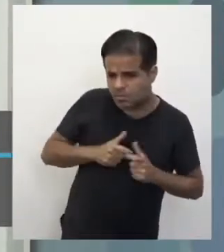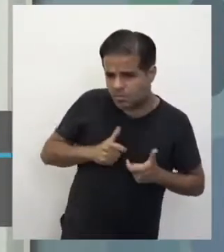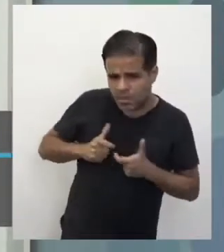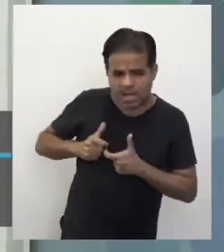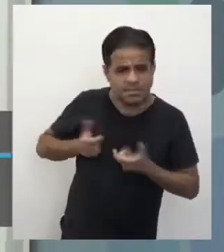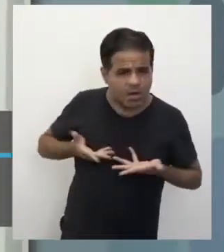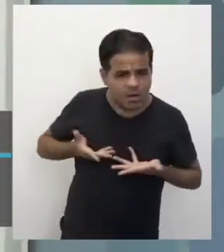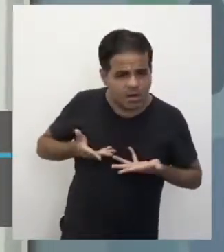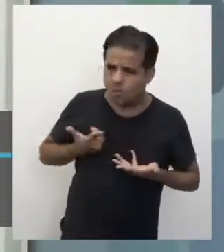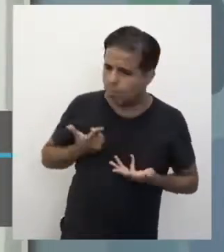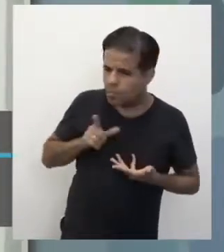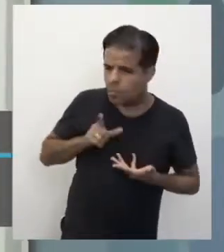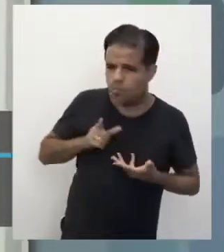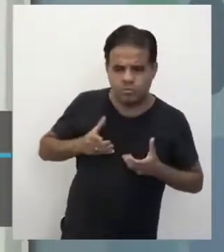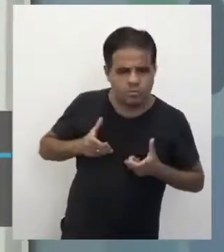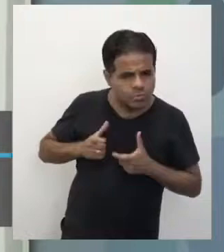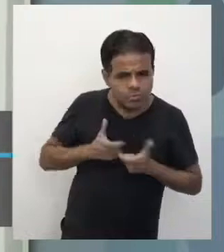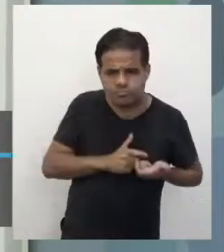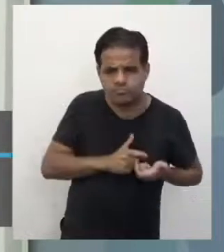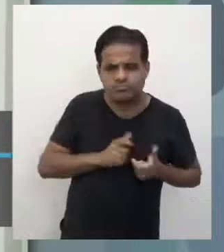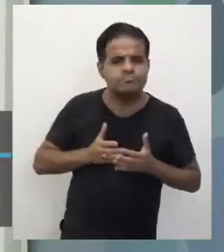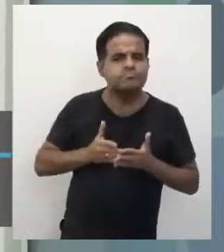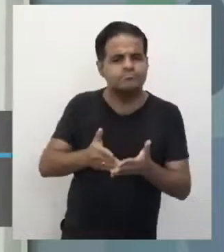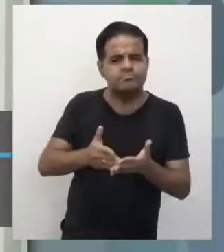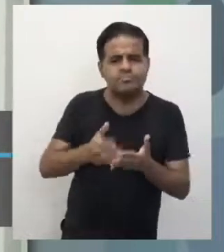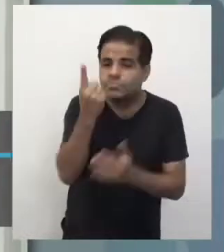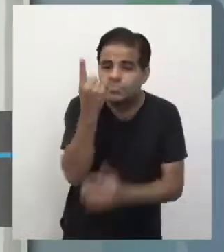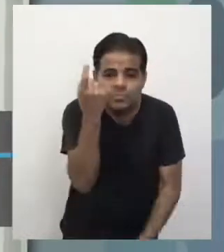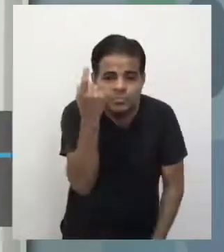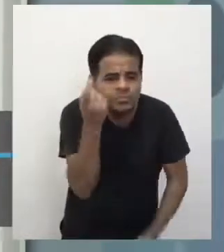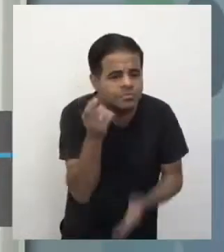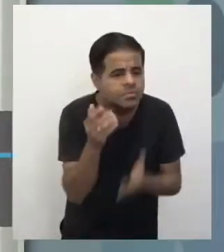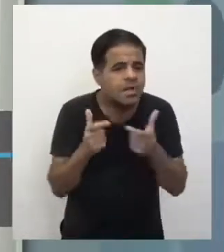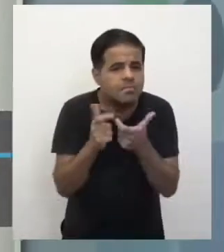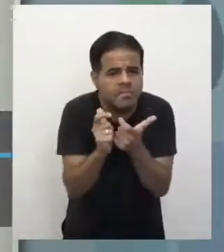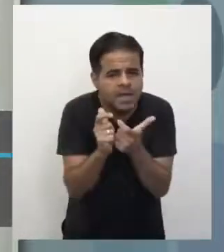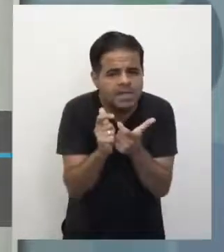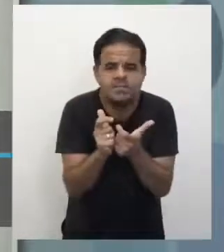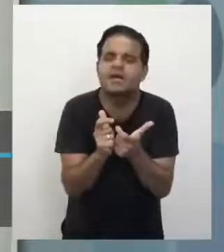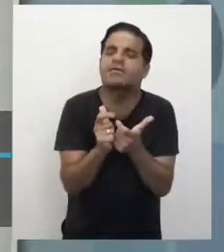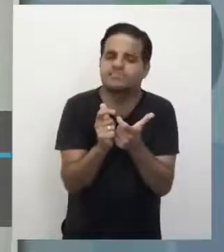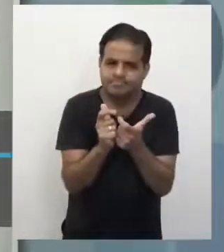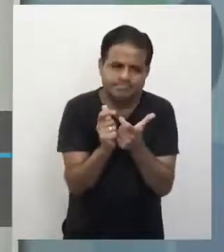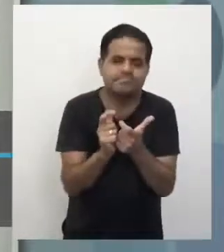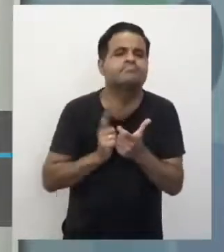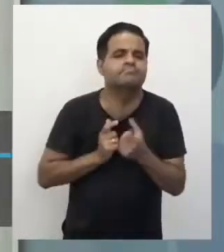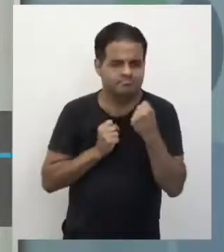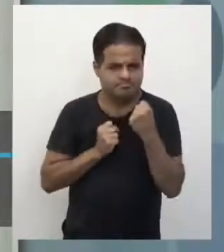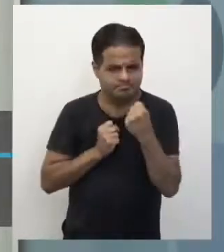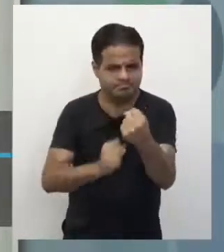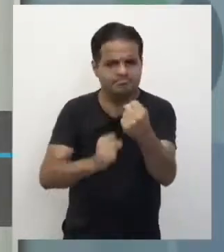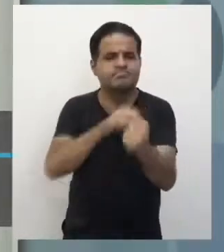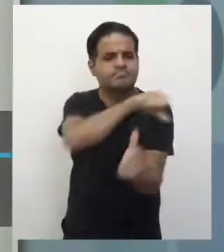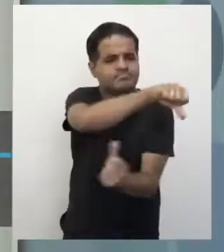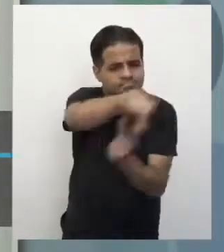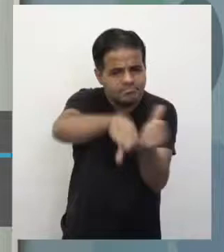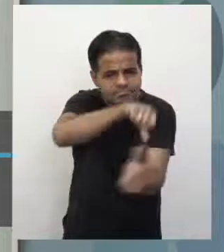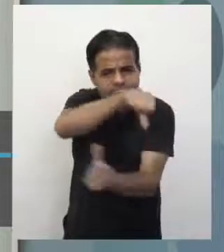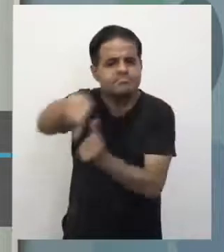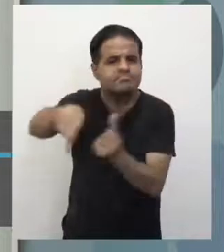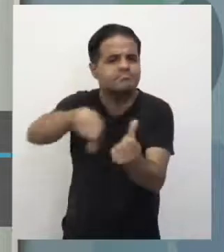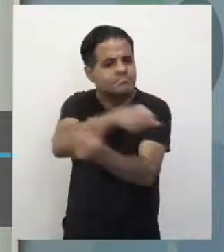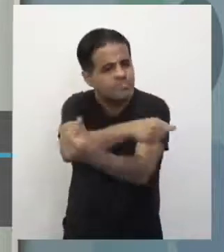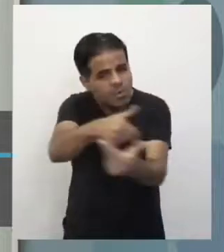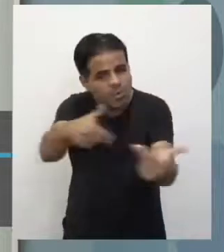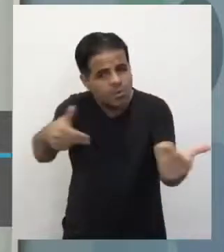originais, agora ele já é um outro barco. Então, essa única peça ela tem o poder de transformar uma coisa